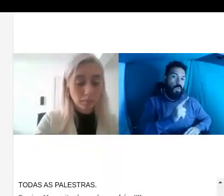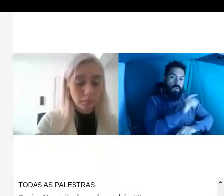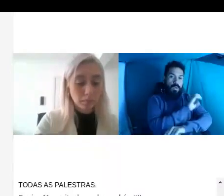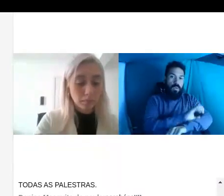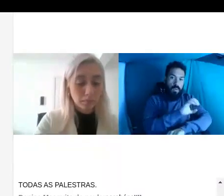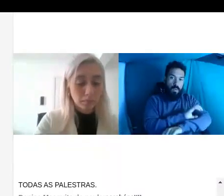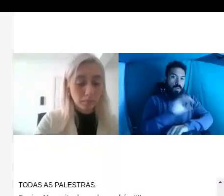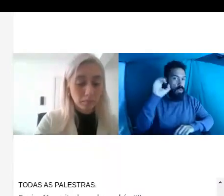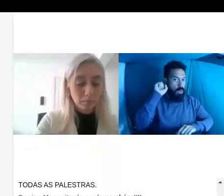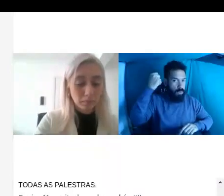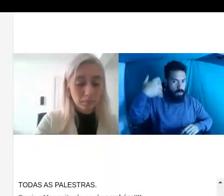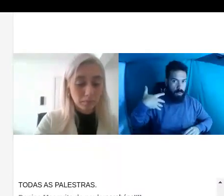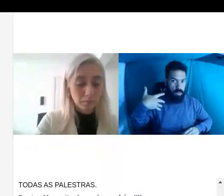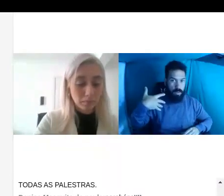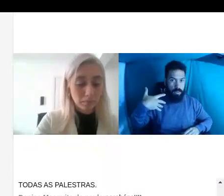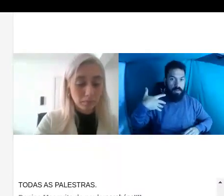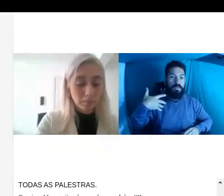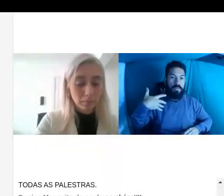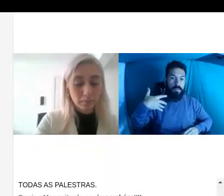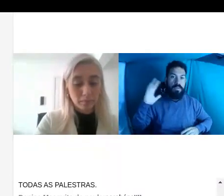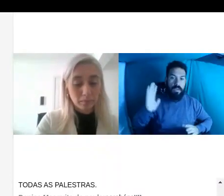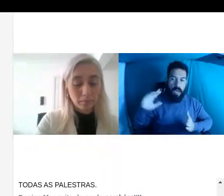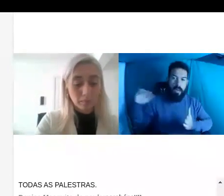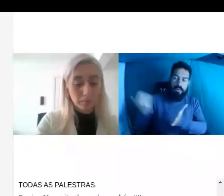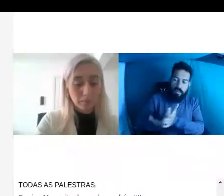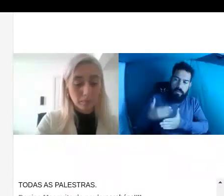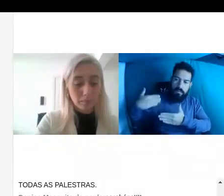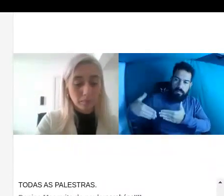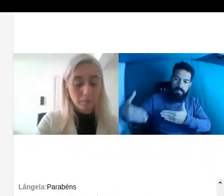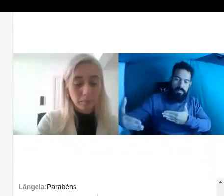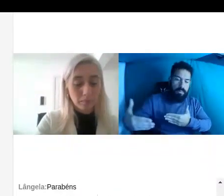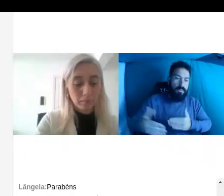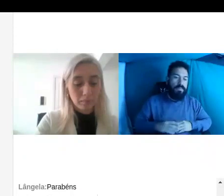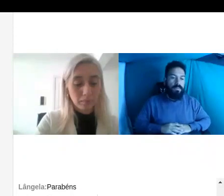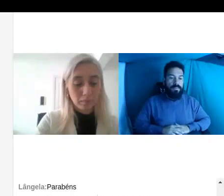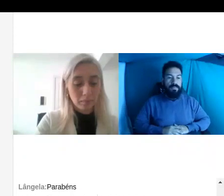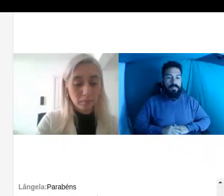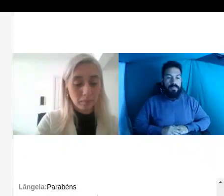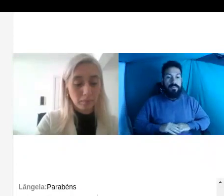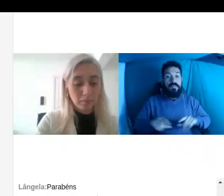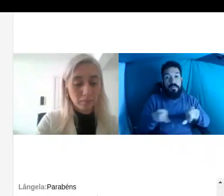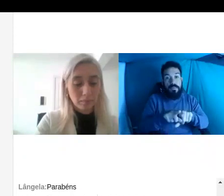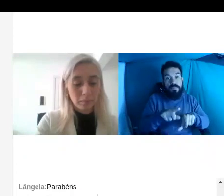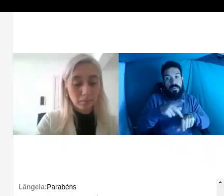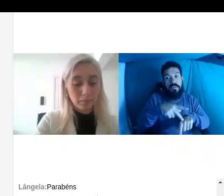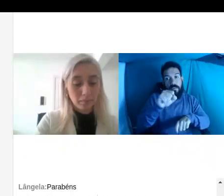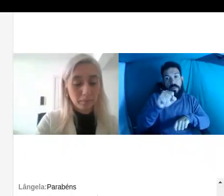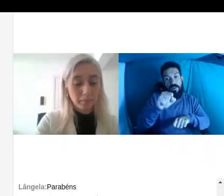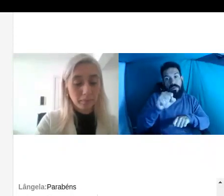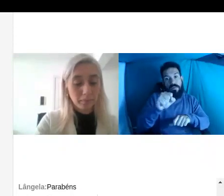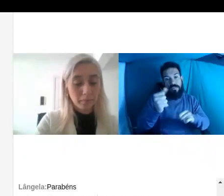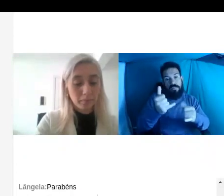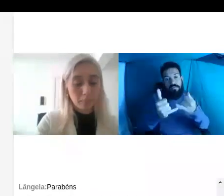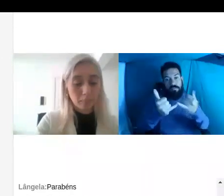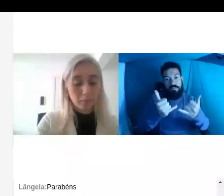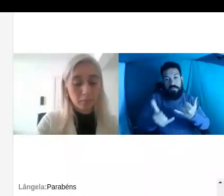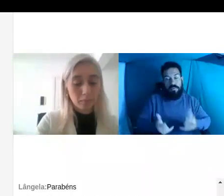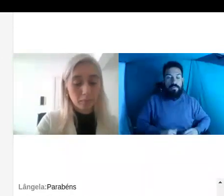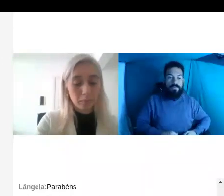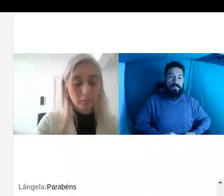no Brasil mais recorrentemente. Principalmente o de especialização, por exemplo.